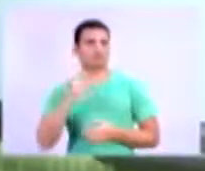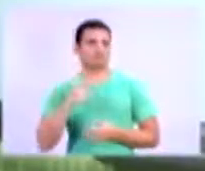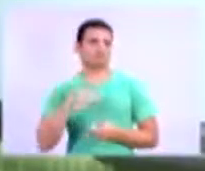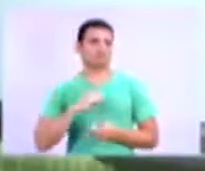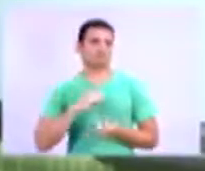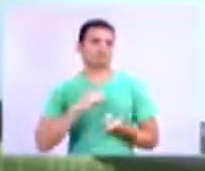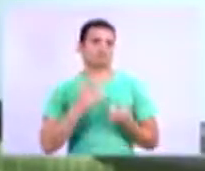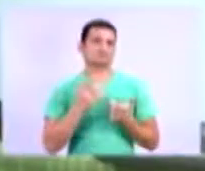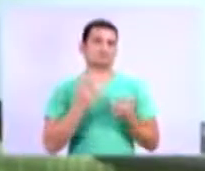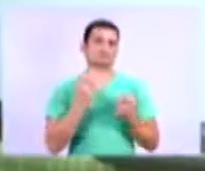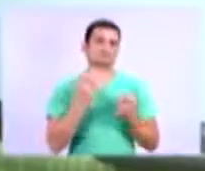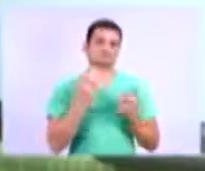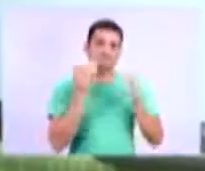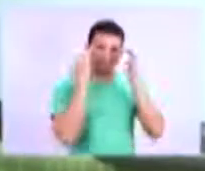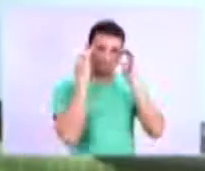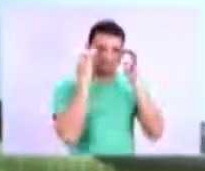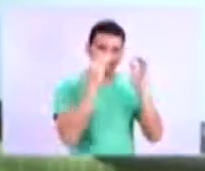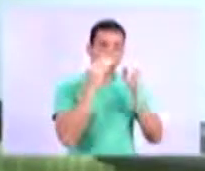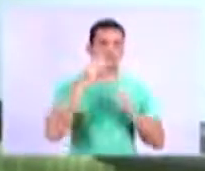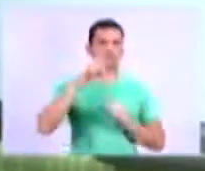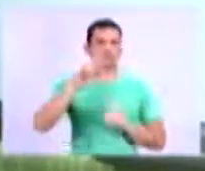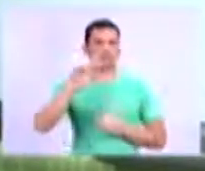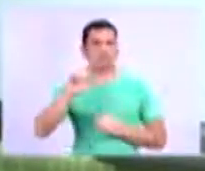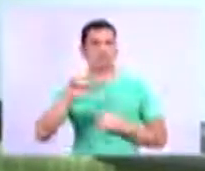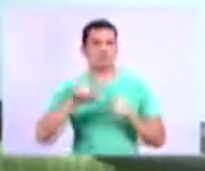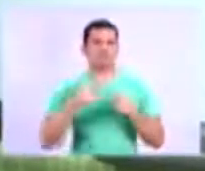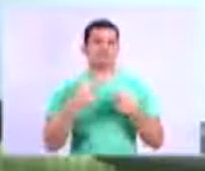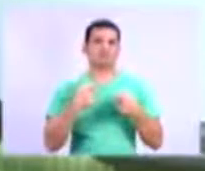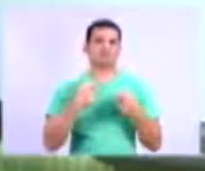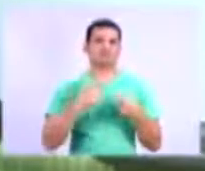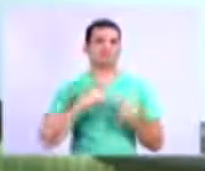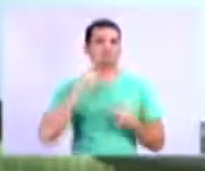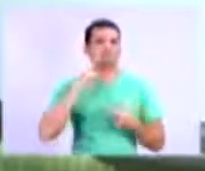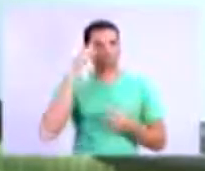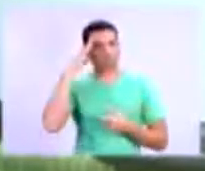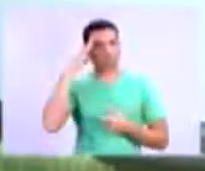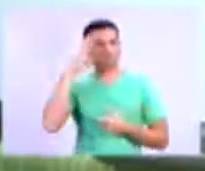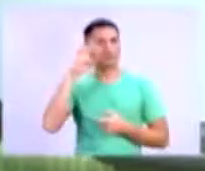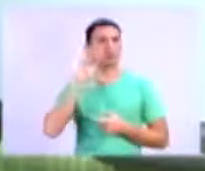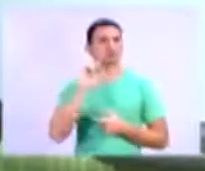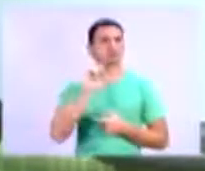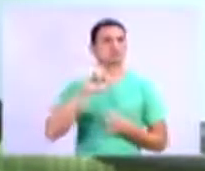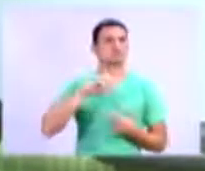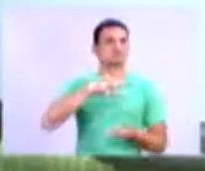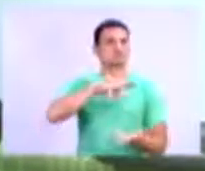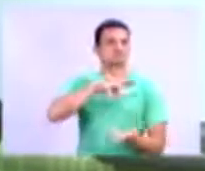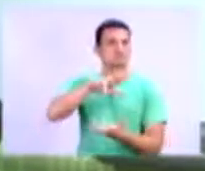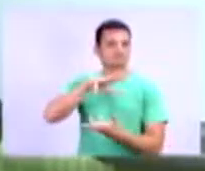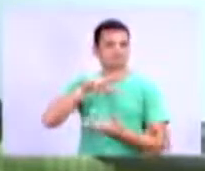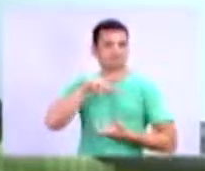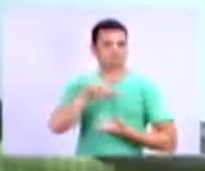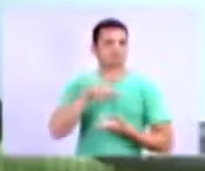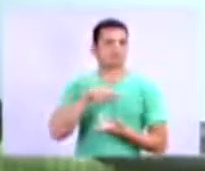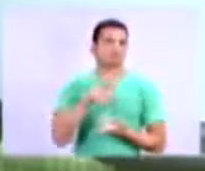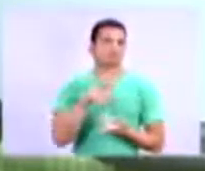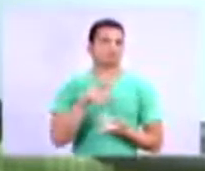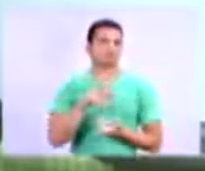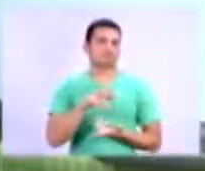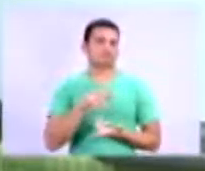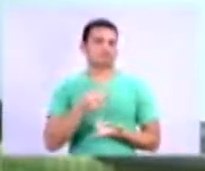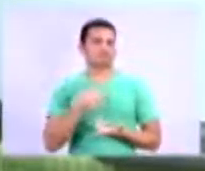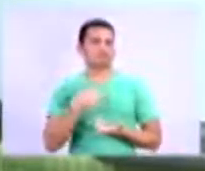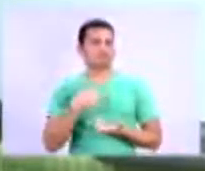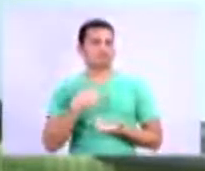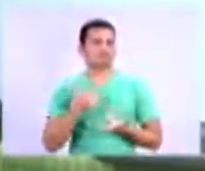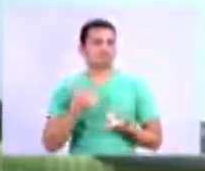as minhas convicções, mas eu tenho que buscar um princípio universal que vai me fazer eu agir, que a minha